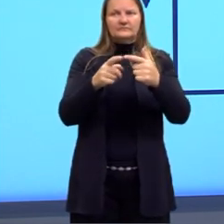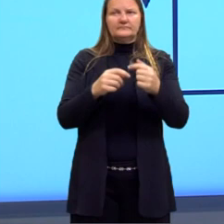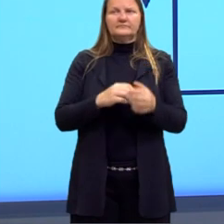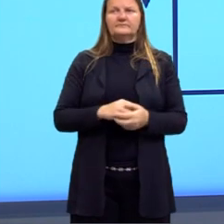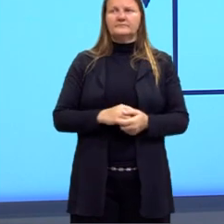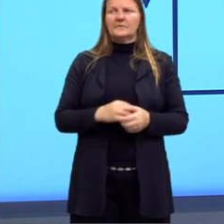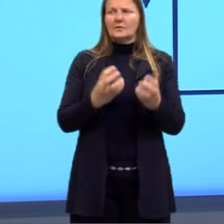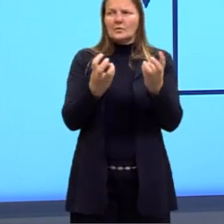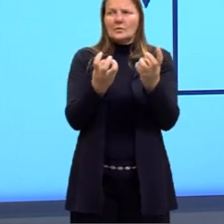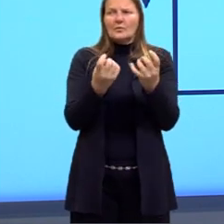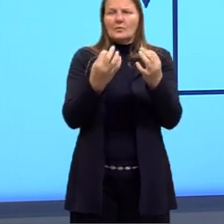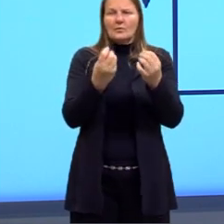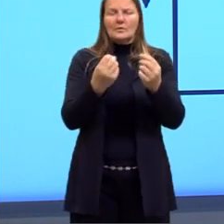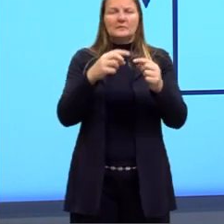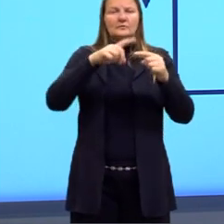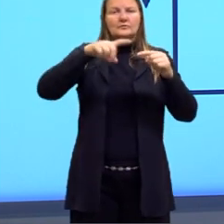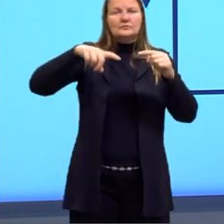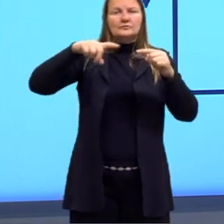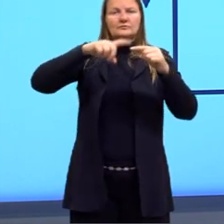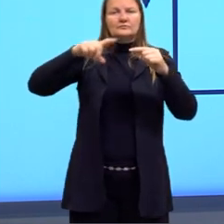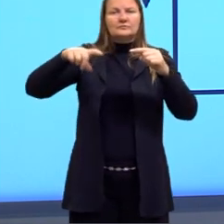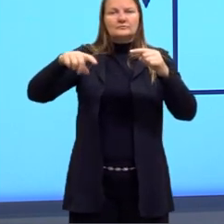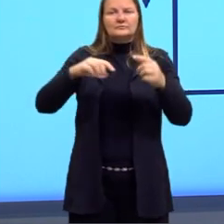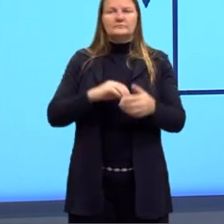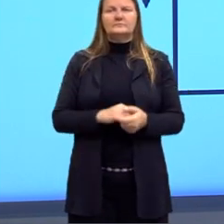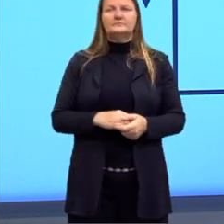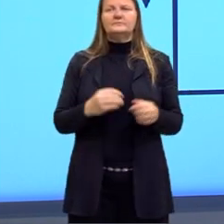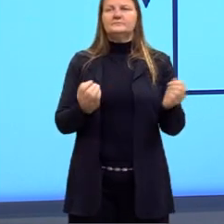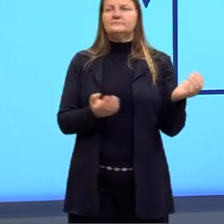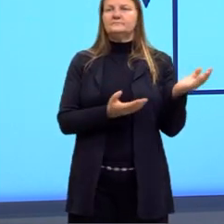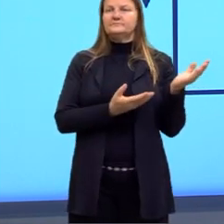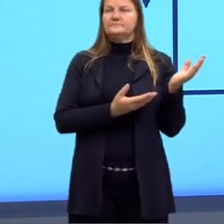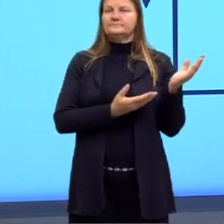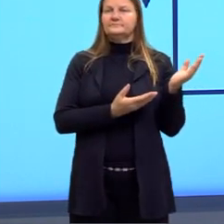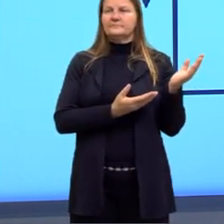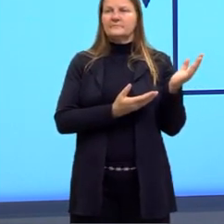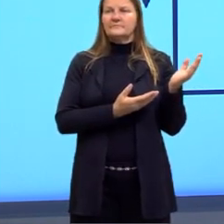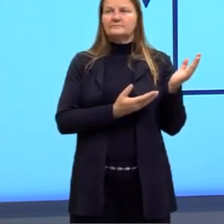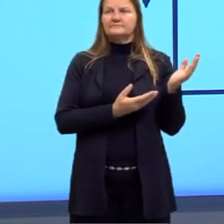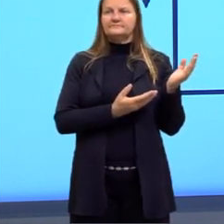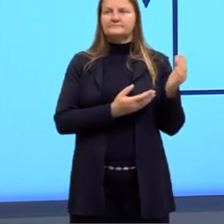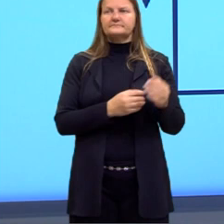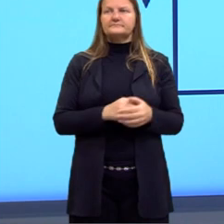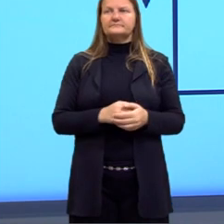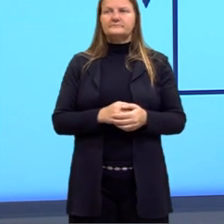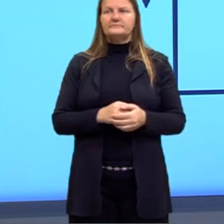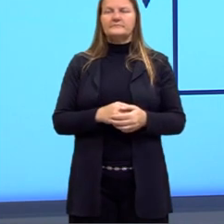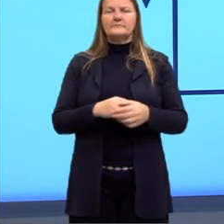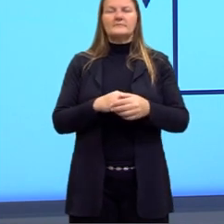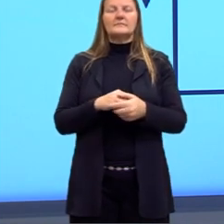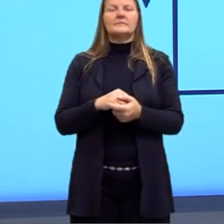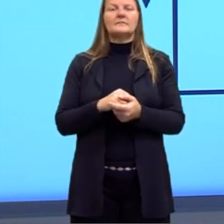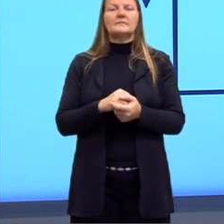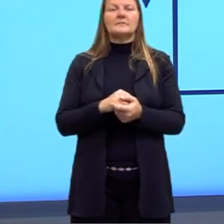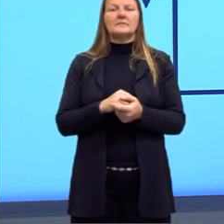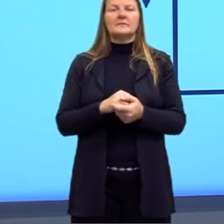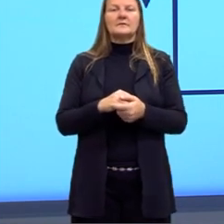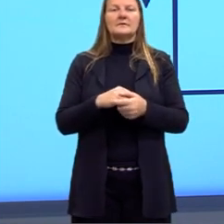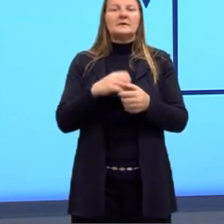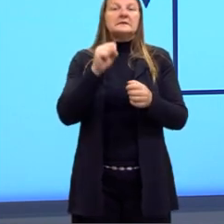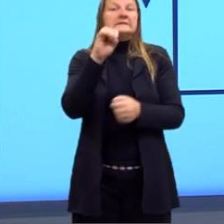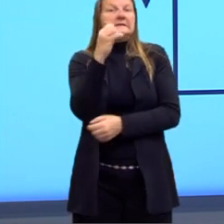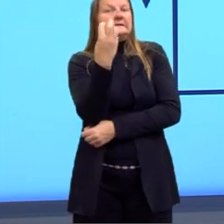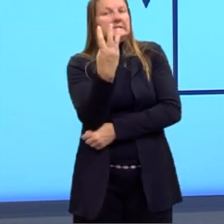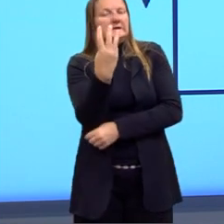resistência pela quantidade de resistores tá então eu pego a resistência e devido se for 3 /